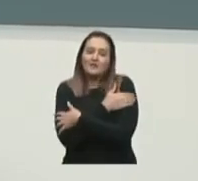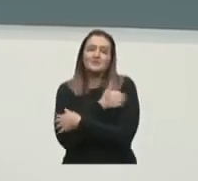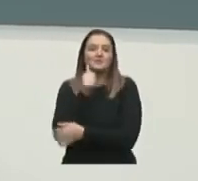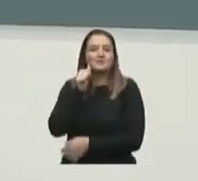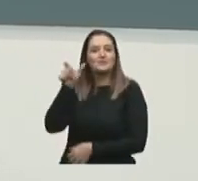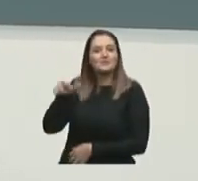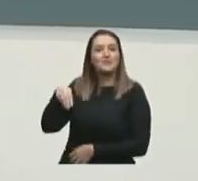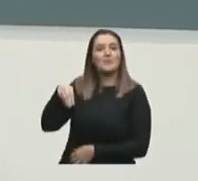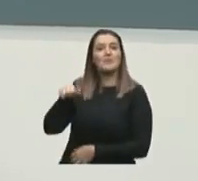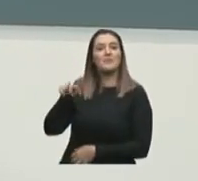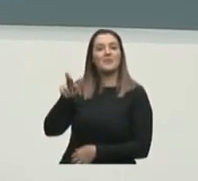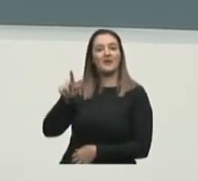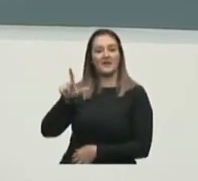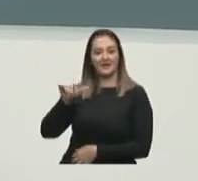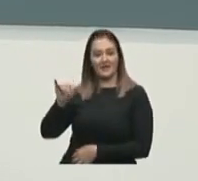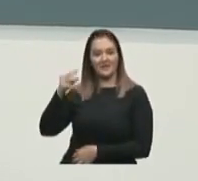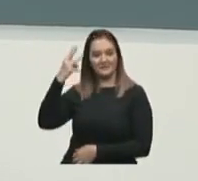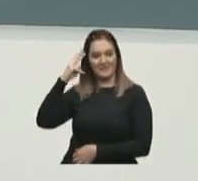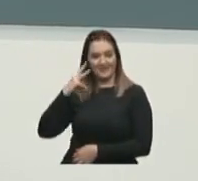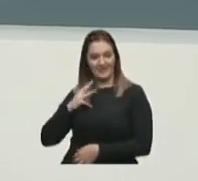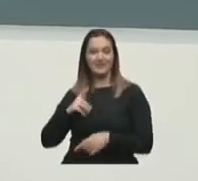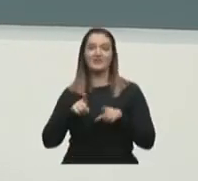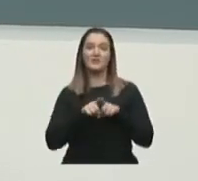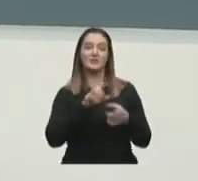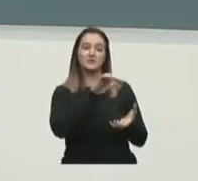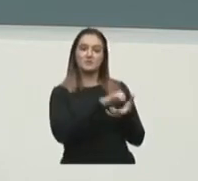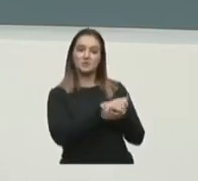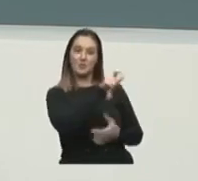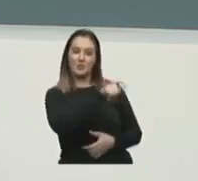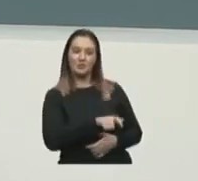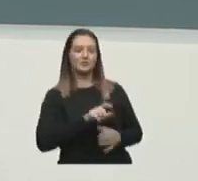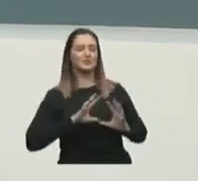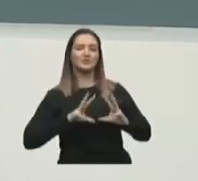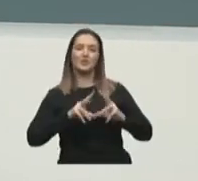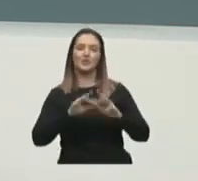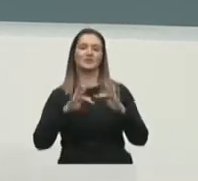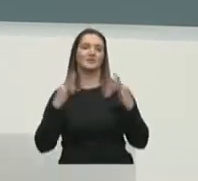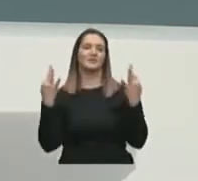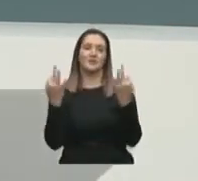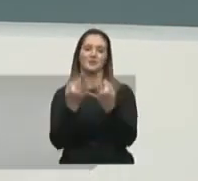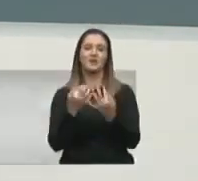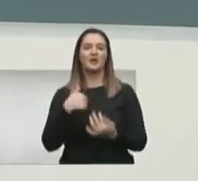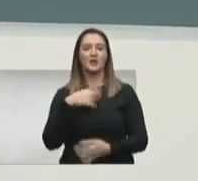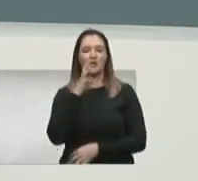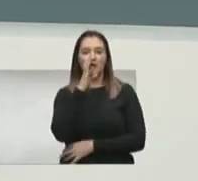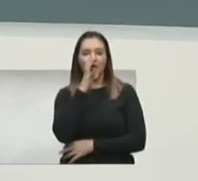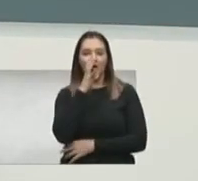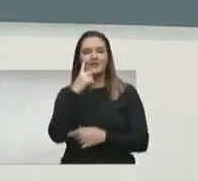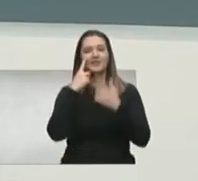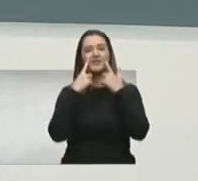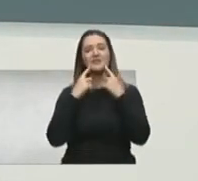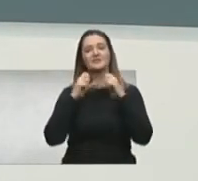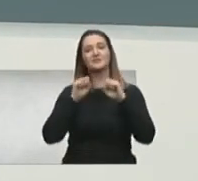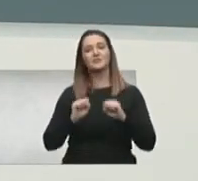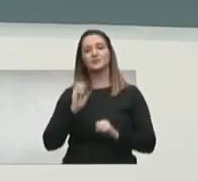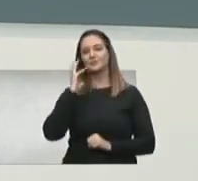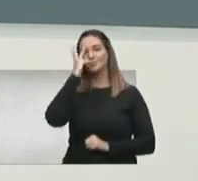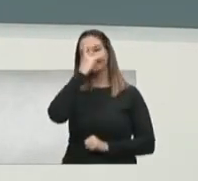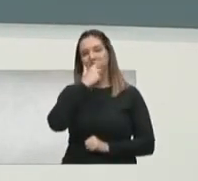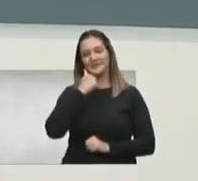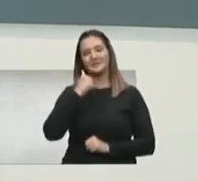Marli, também para o seu esposo Renner e para toda a família. Eu estava vendo esse testemunho bonito